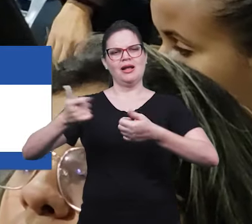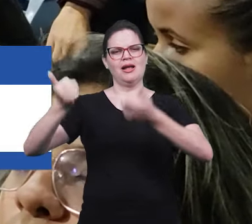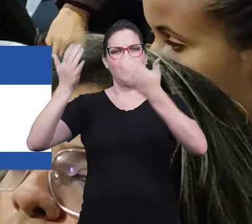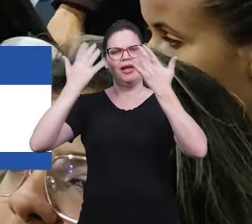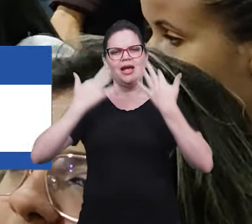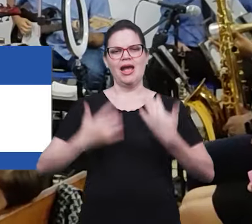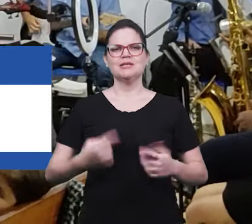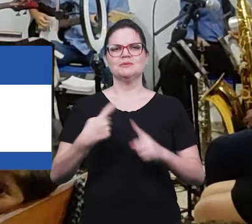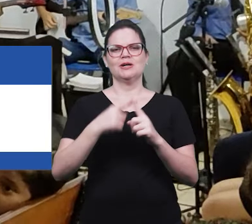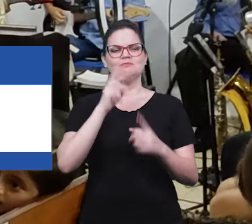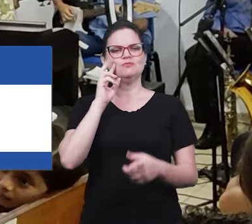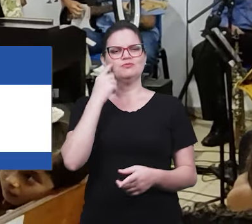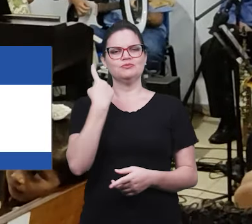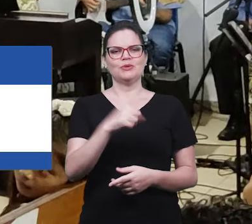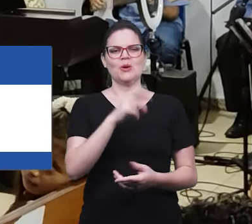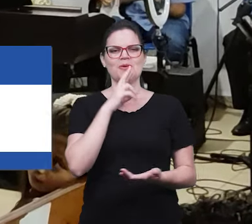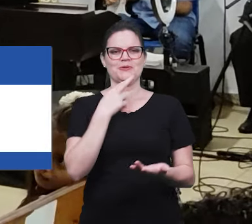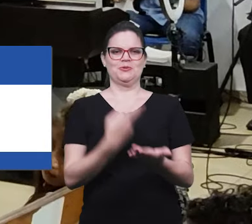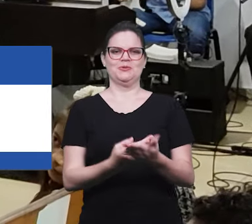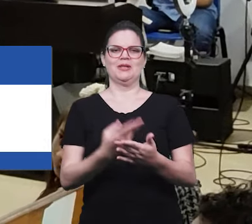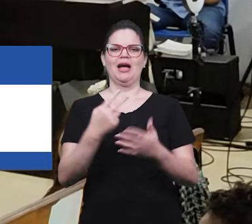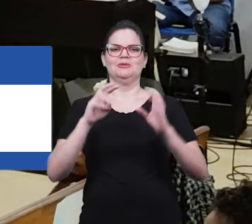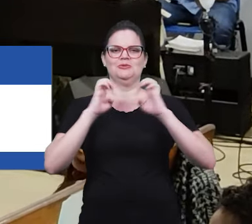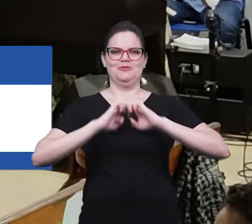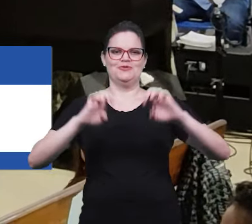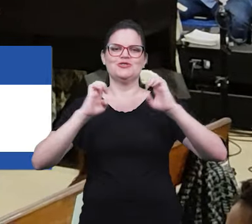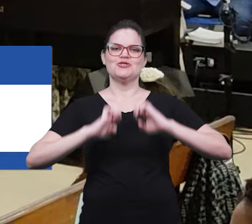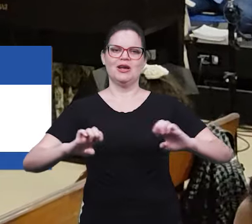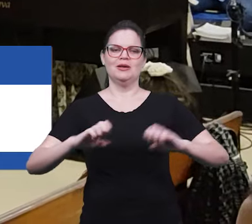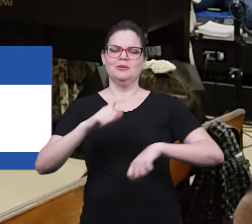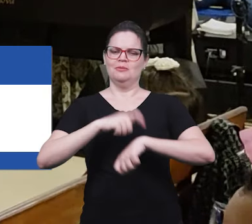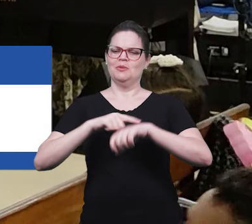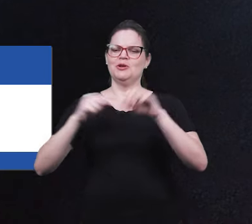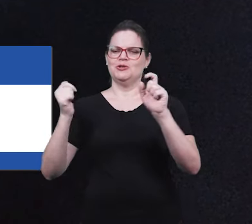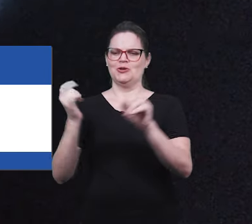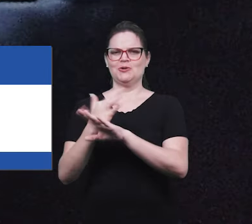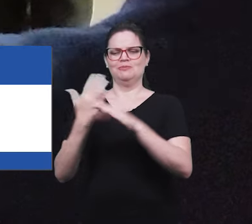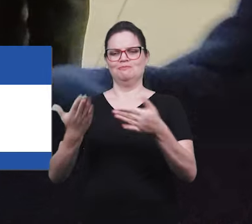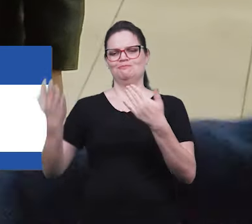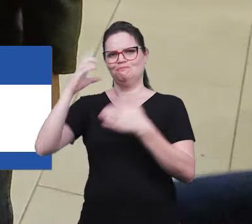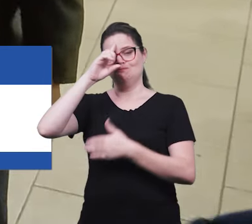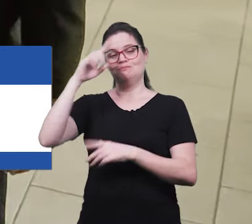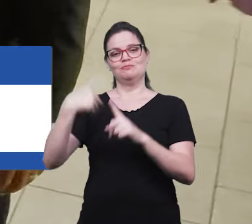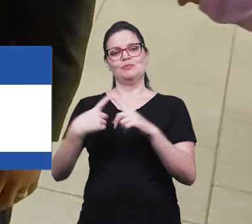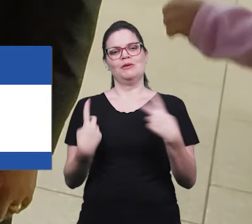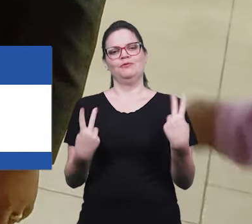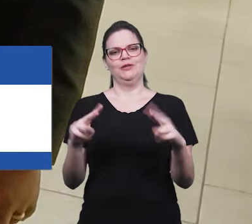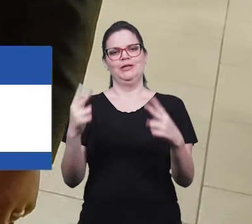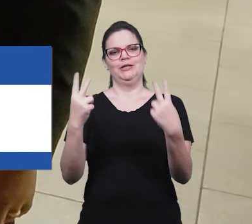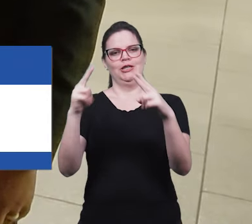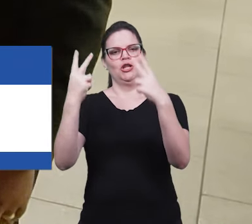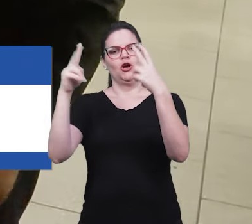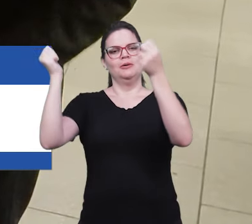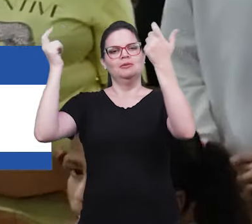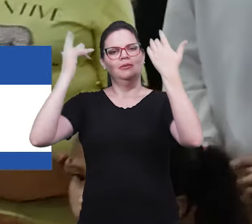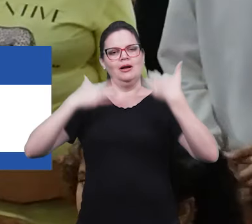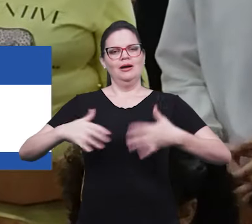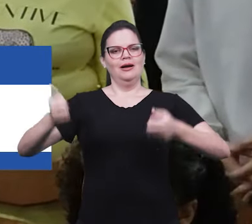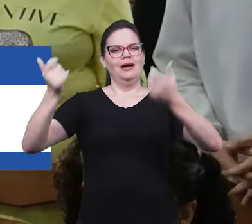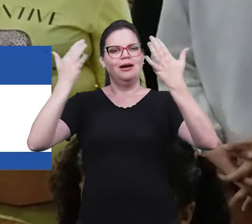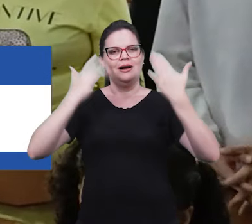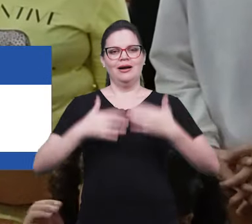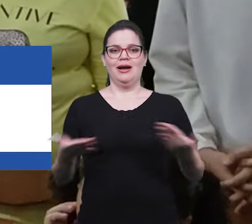Evangelho sem fronteiras Foi um momento de glorificação a Deus pelas vitórias concedidas neste trabalho